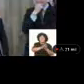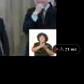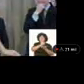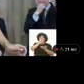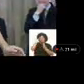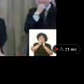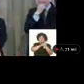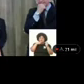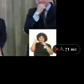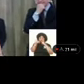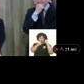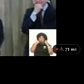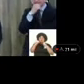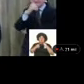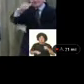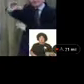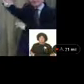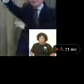Aleluia.